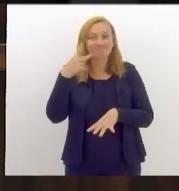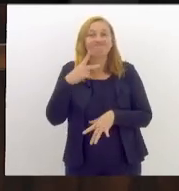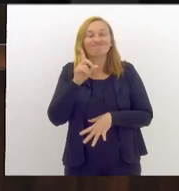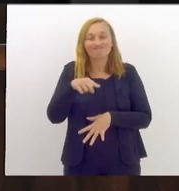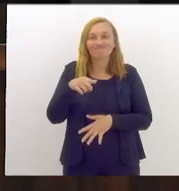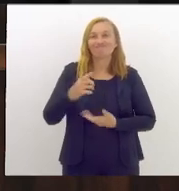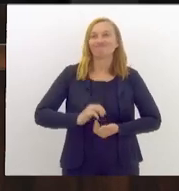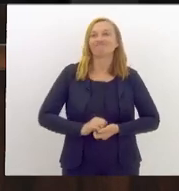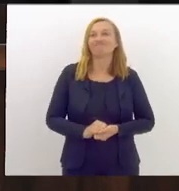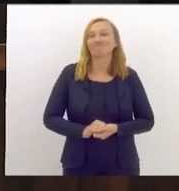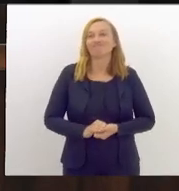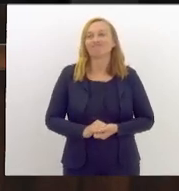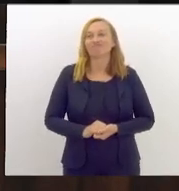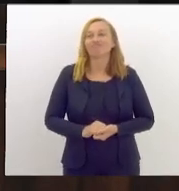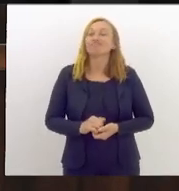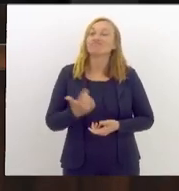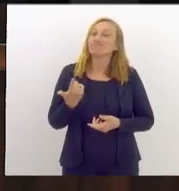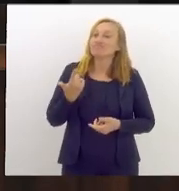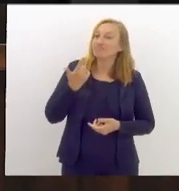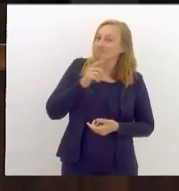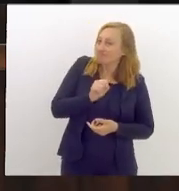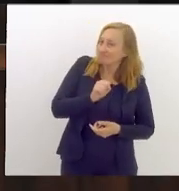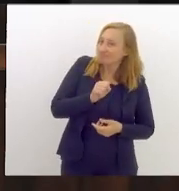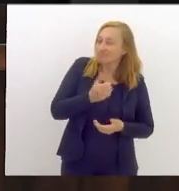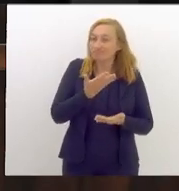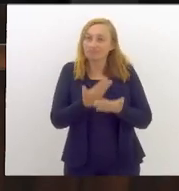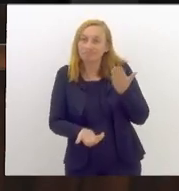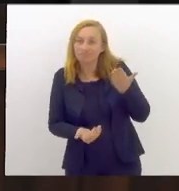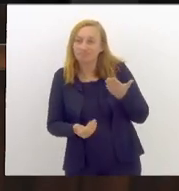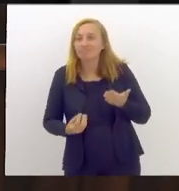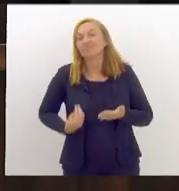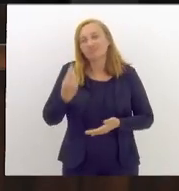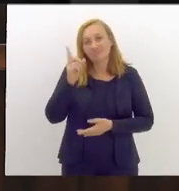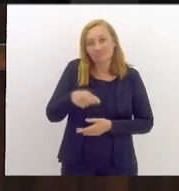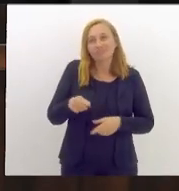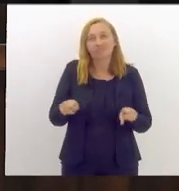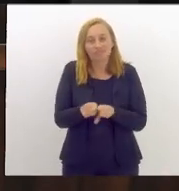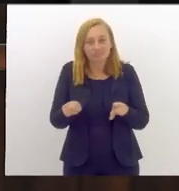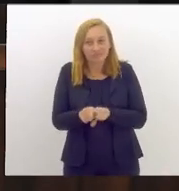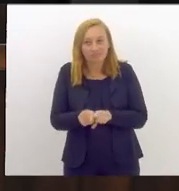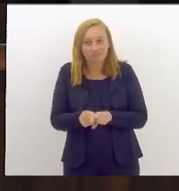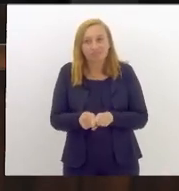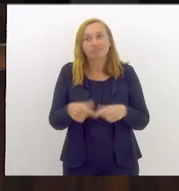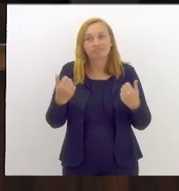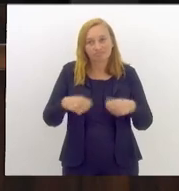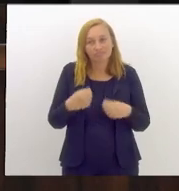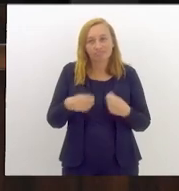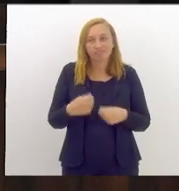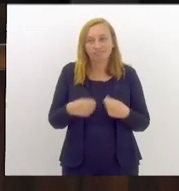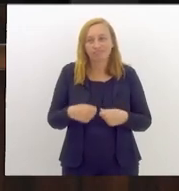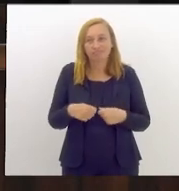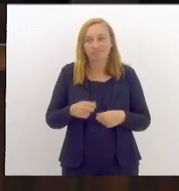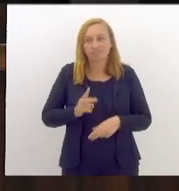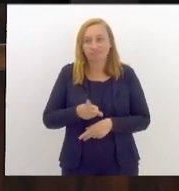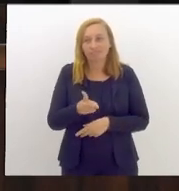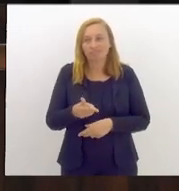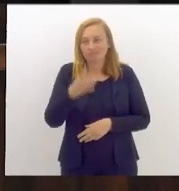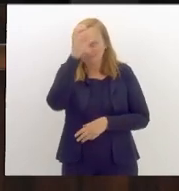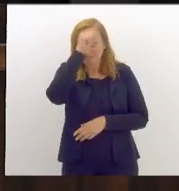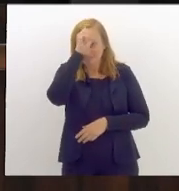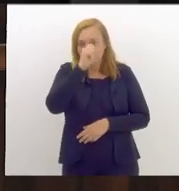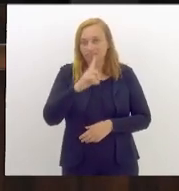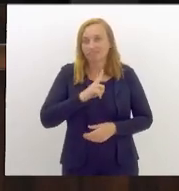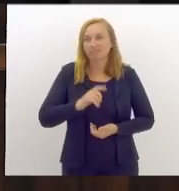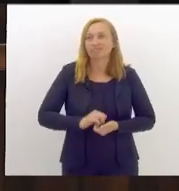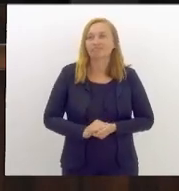é assim né a gente ganha perde e a vida é assim também a gente precisa tirar sempre o aprendizado